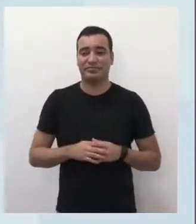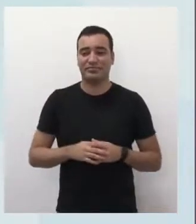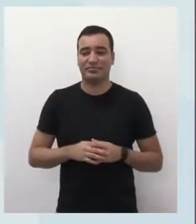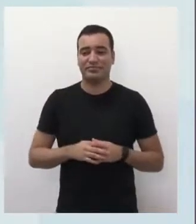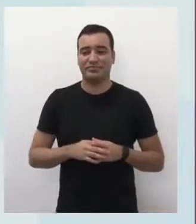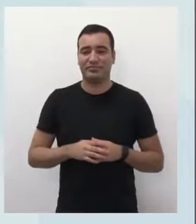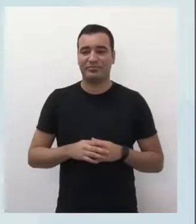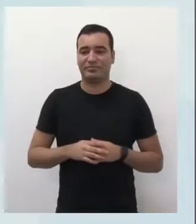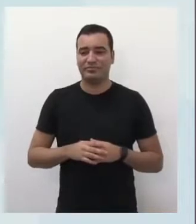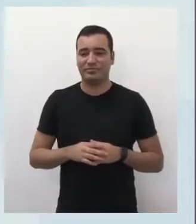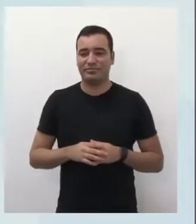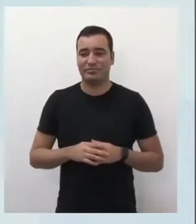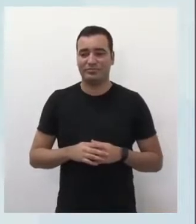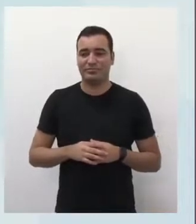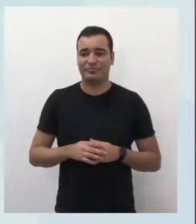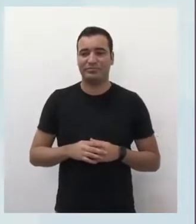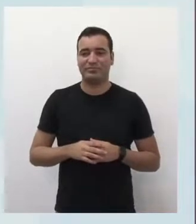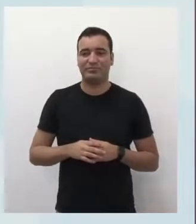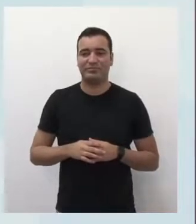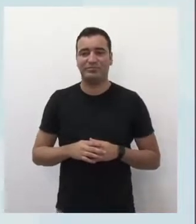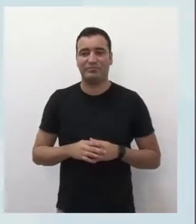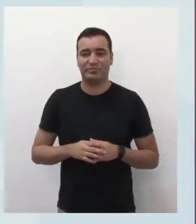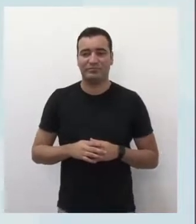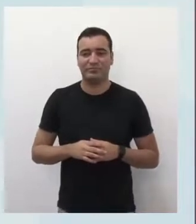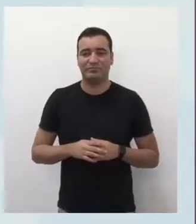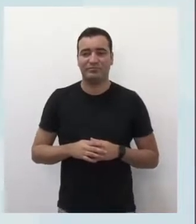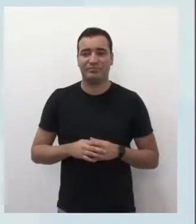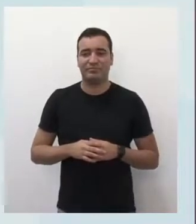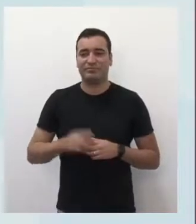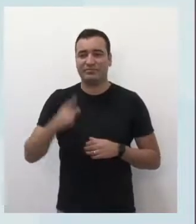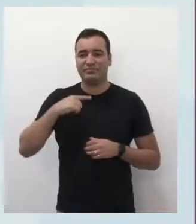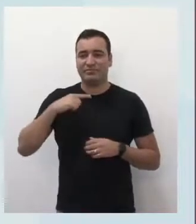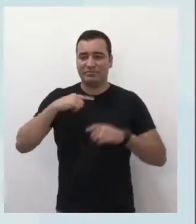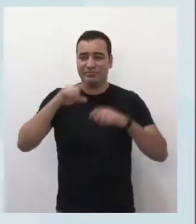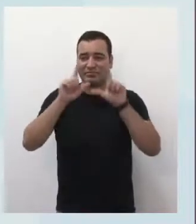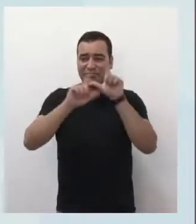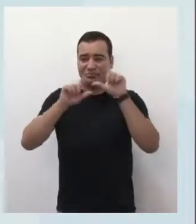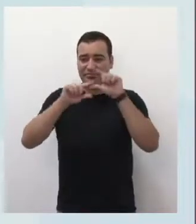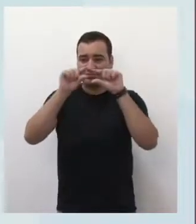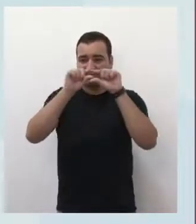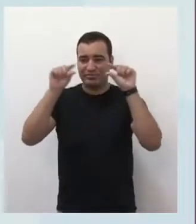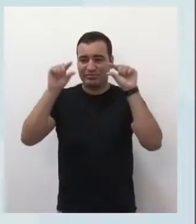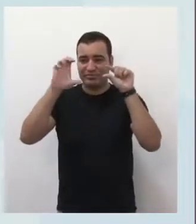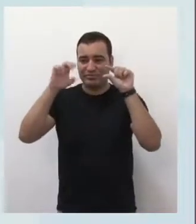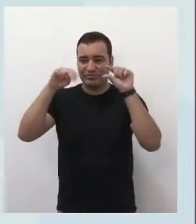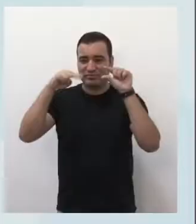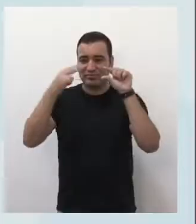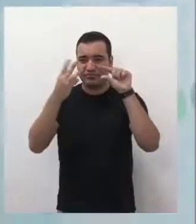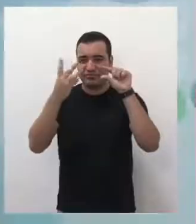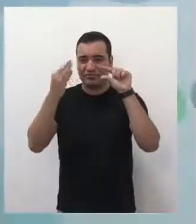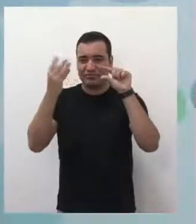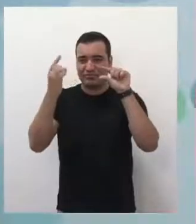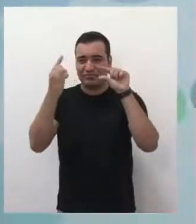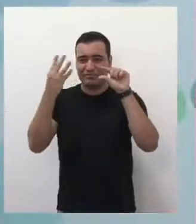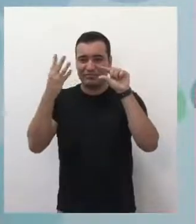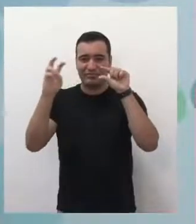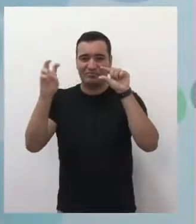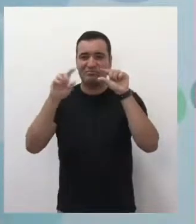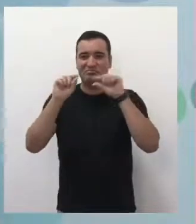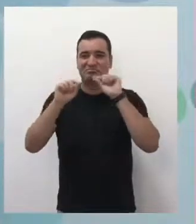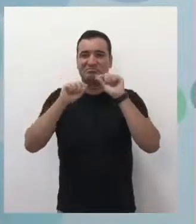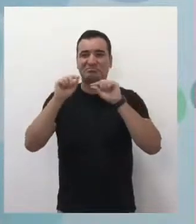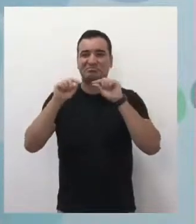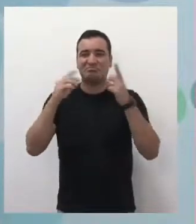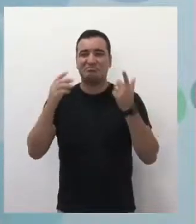C13NC145, duvido você matar o que quer dizer isso daí. Tá vendo aqui? Ciências. Tá C13NC145? Está